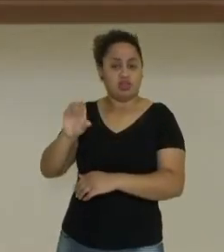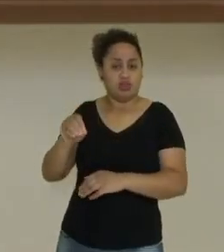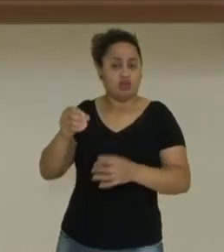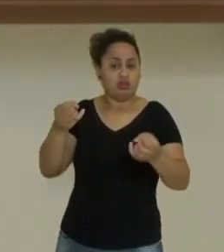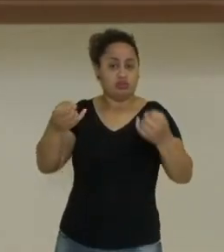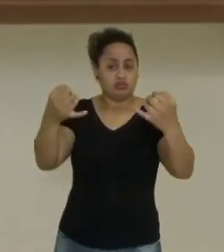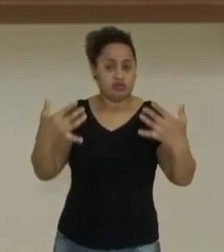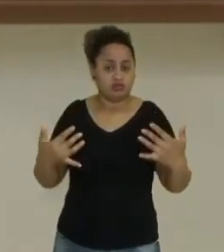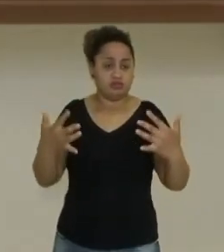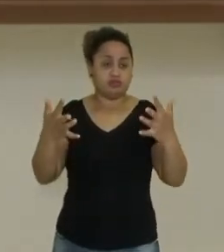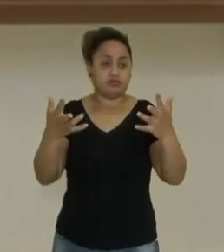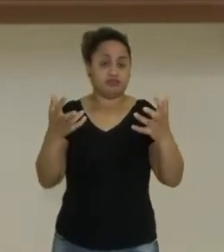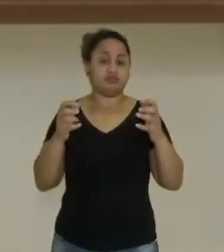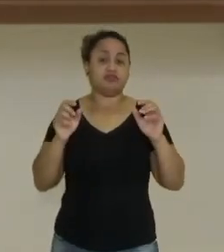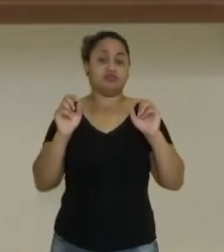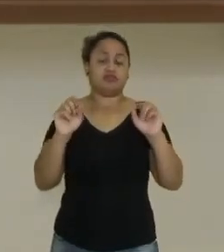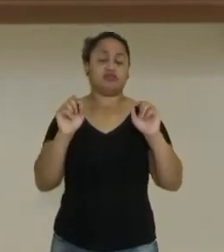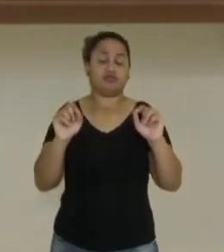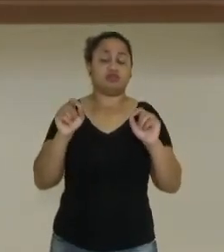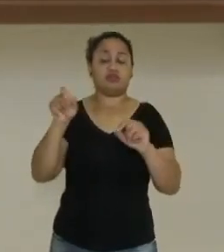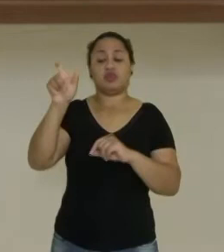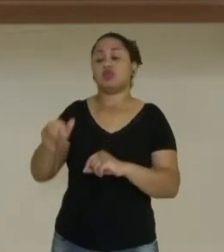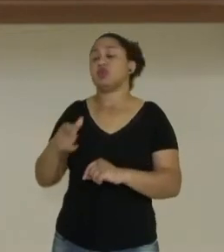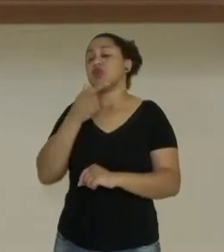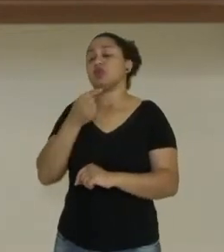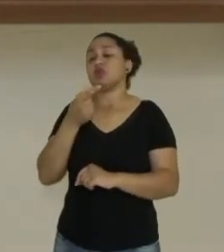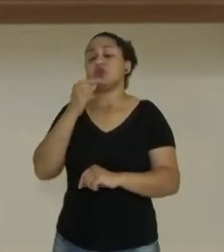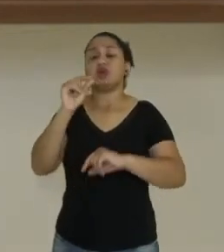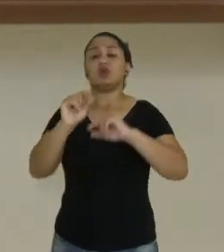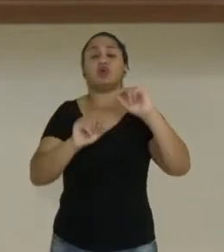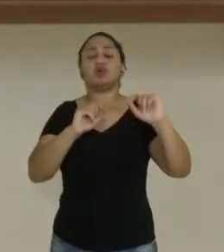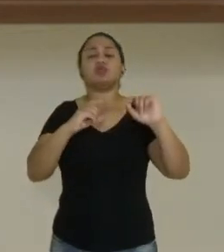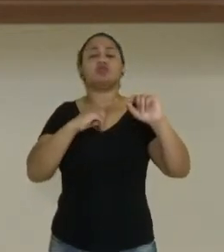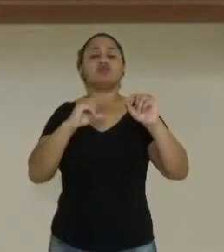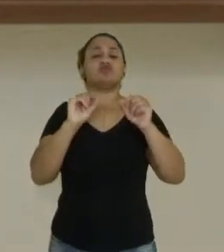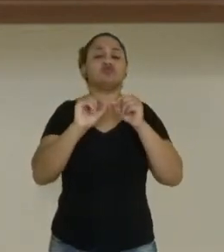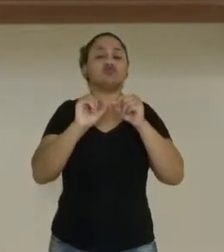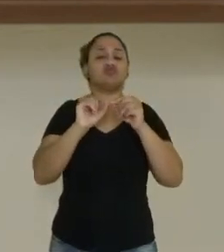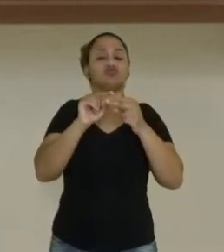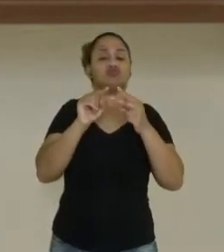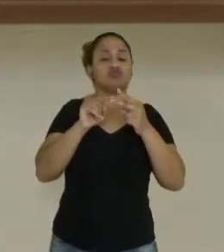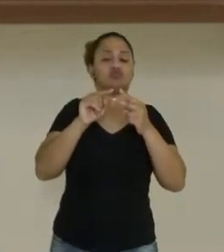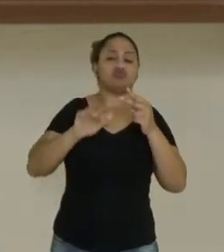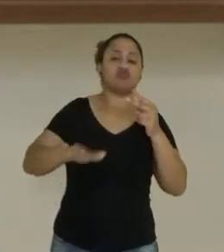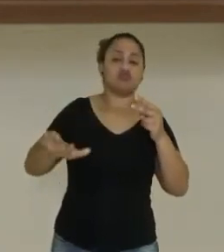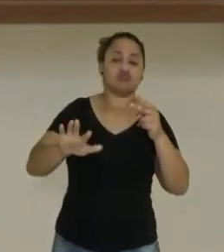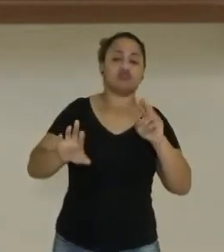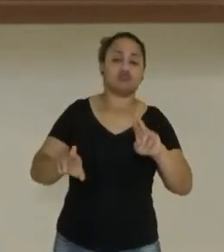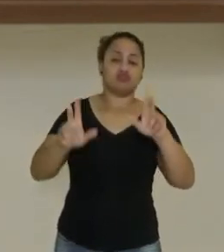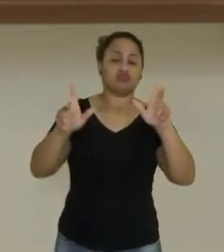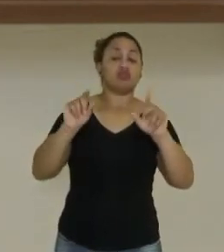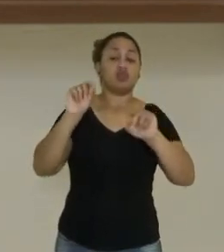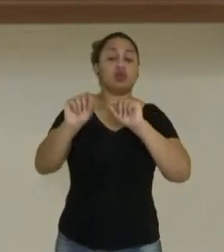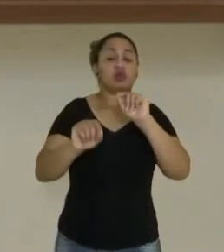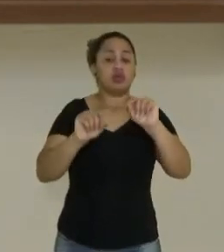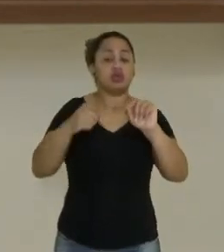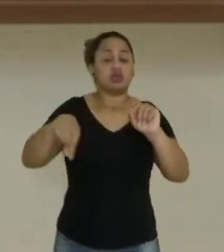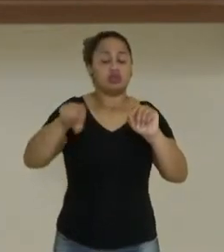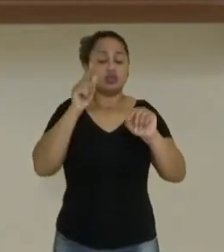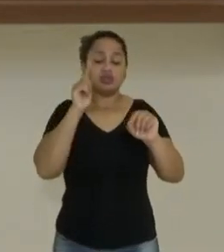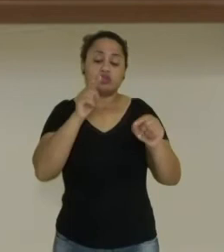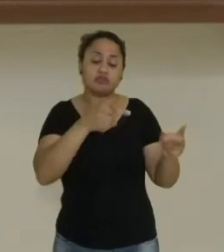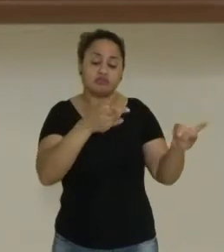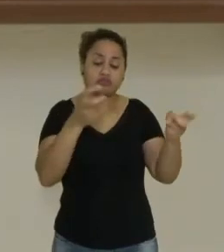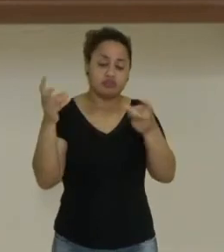Então, observe que o Marcelo, ele está fazendo duas situações diferentes para justamente você